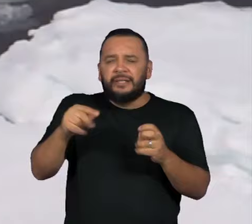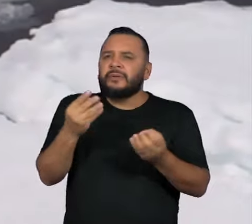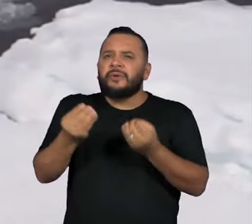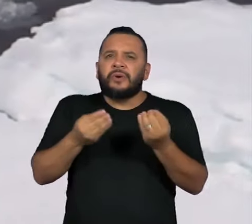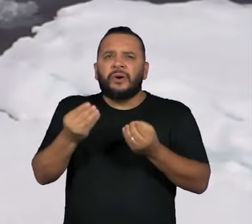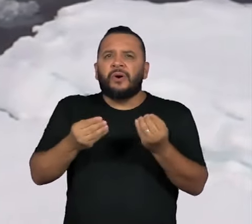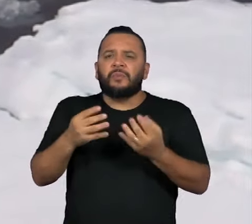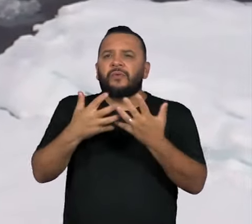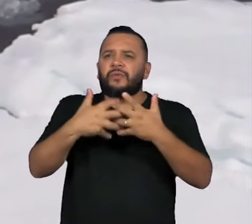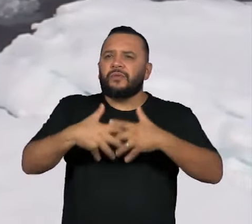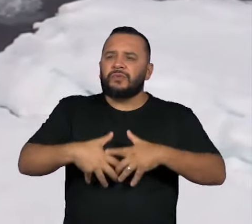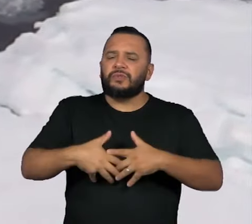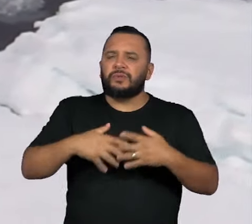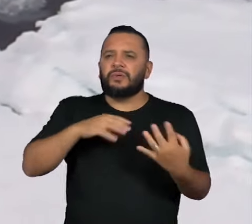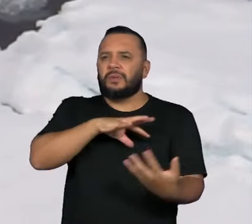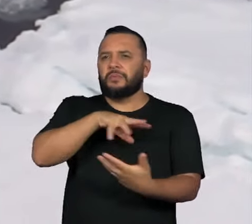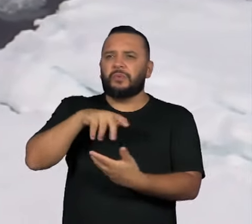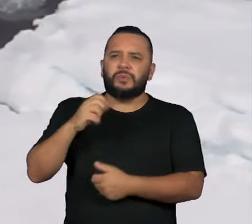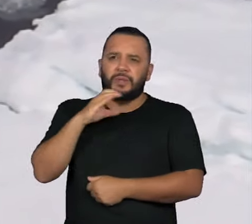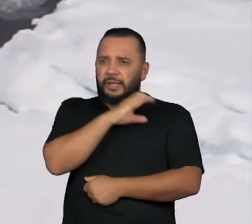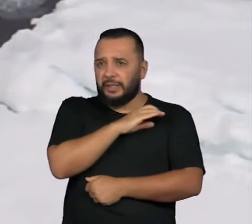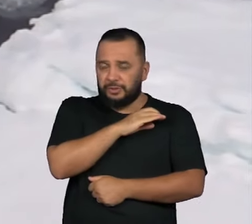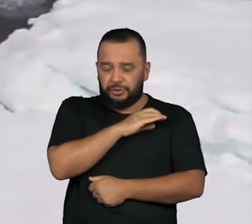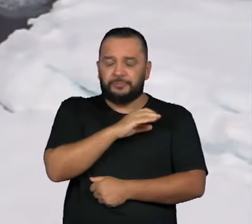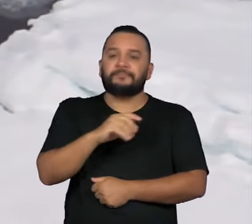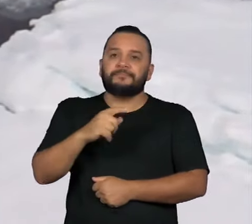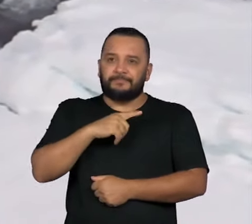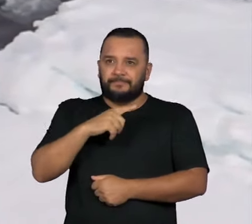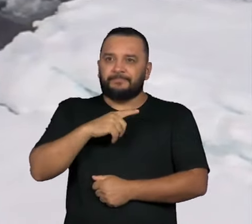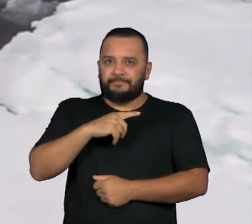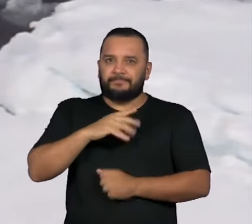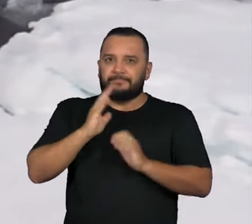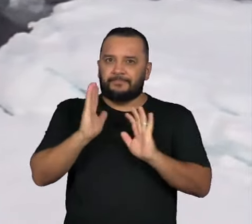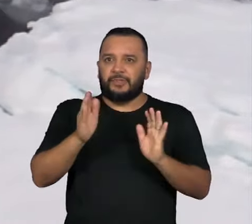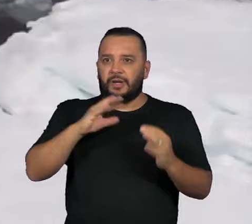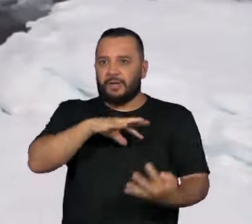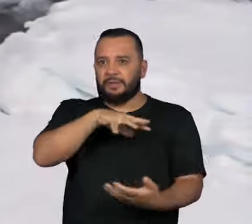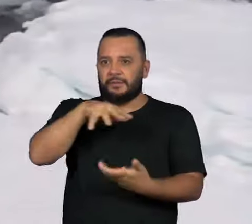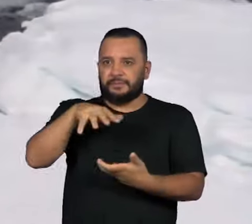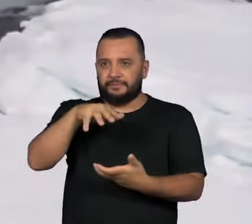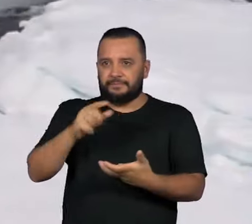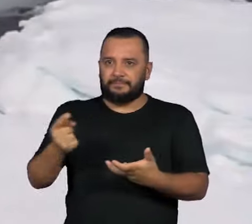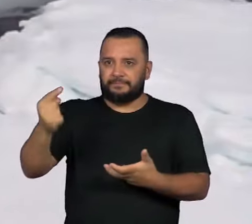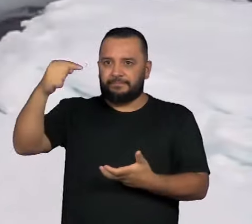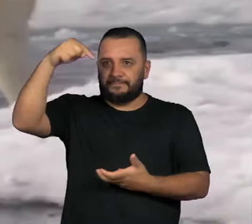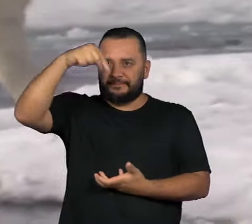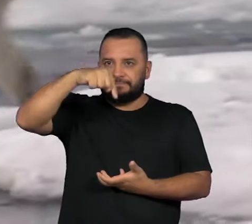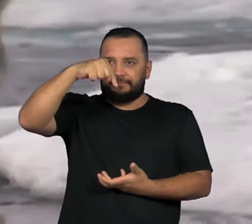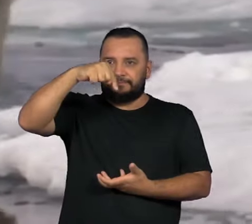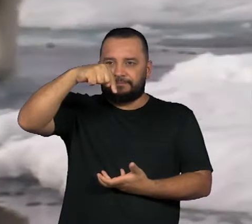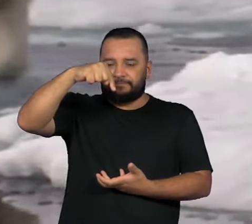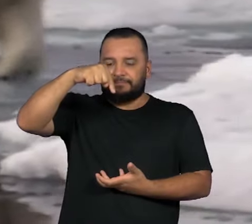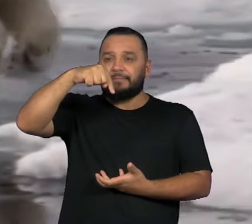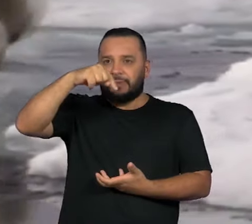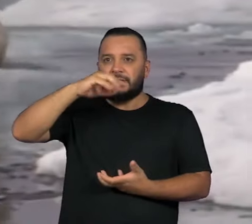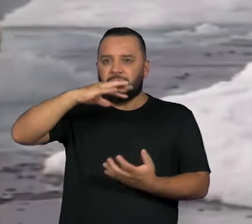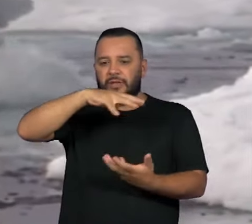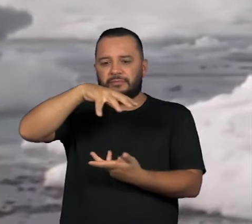circulação. O Ártico já começa a nos preocupar como a rápida, que é, na verdade, a